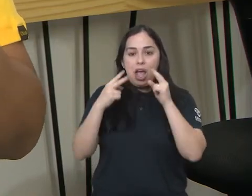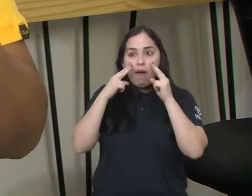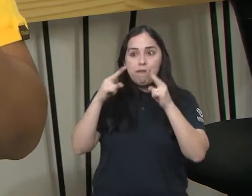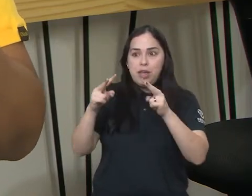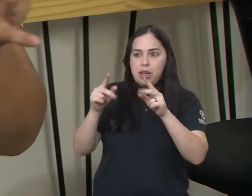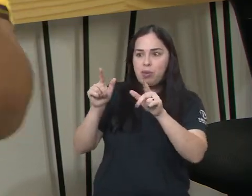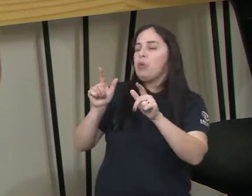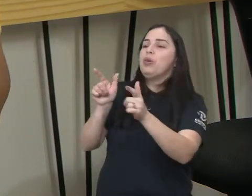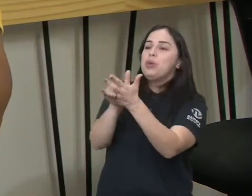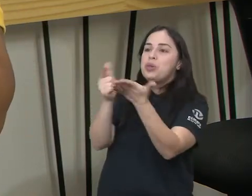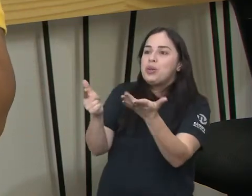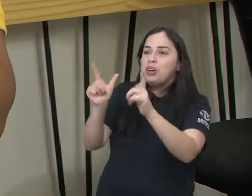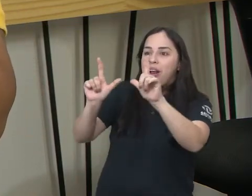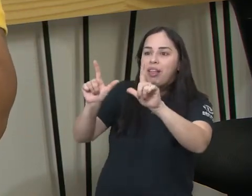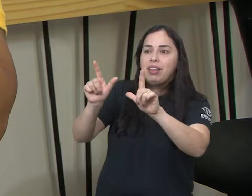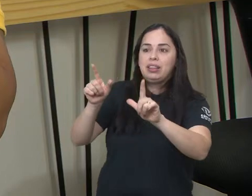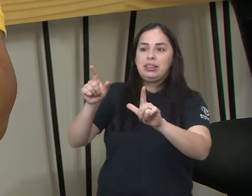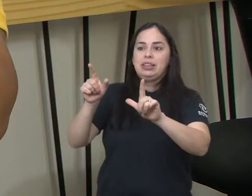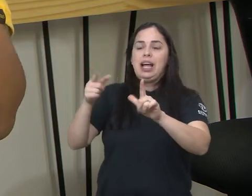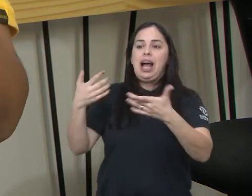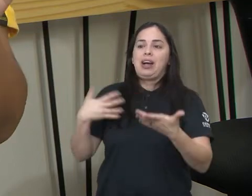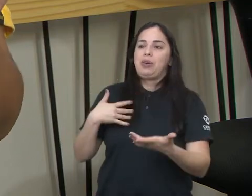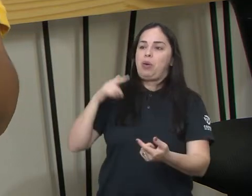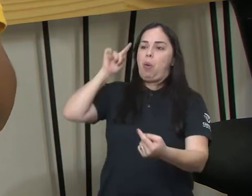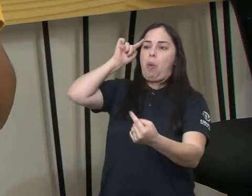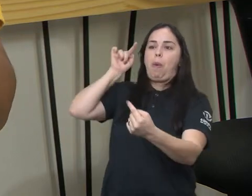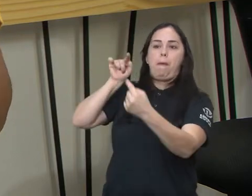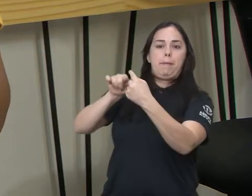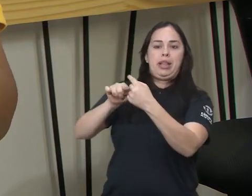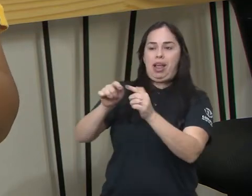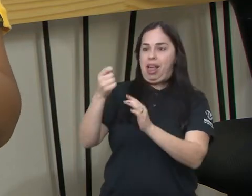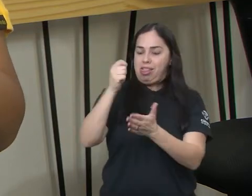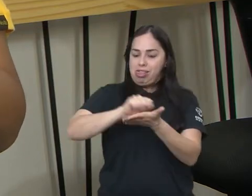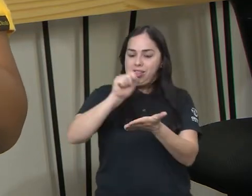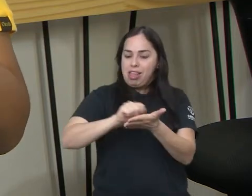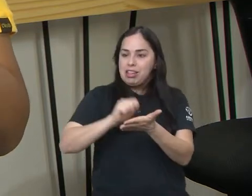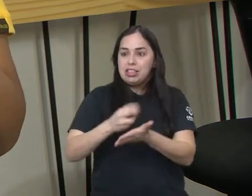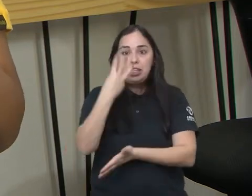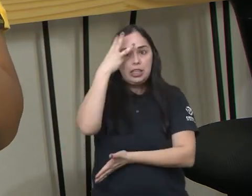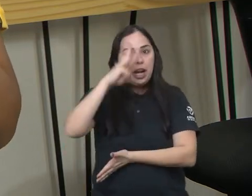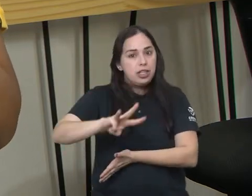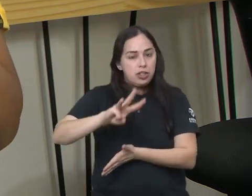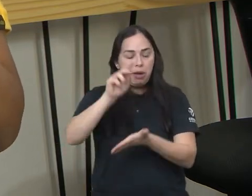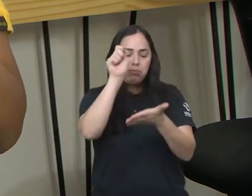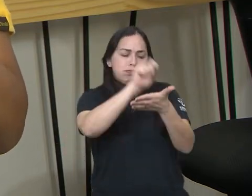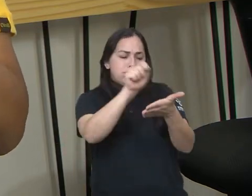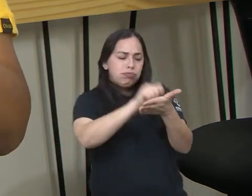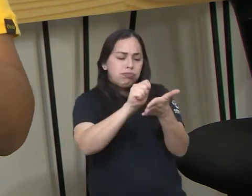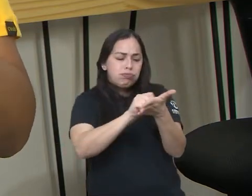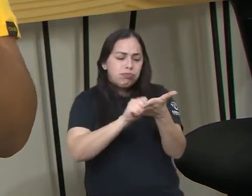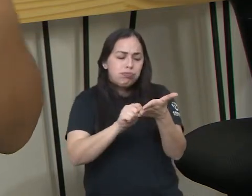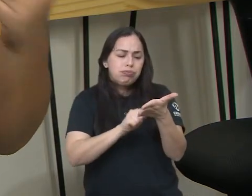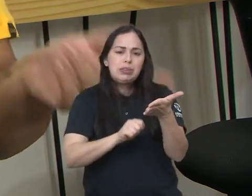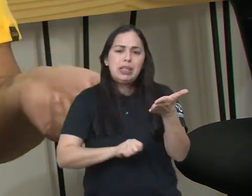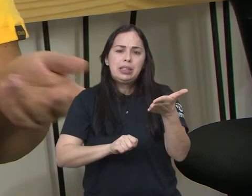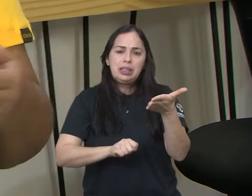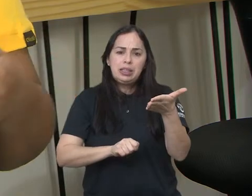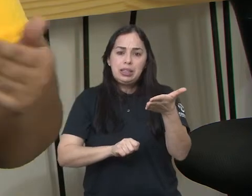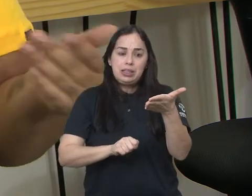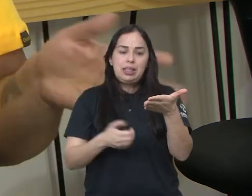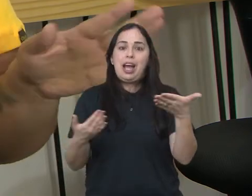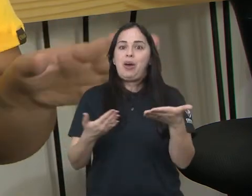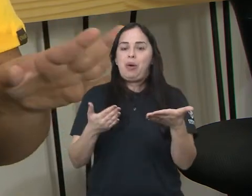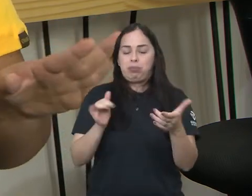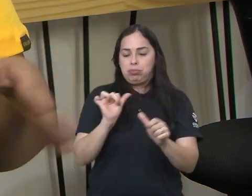vi a matéria e juntei, eu falei, putz, agora eu tenho o roteiro. Aí eu escrevi o roteiro em 3 dias e agora eu comecei